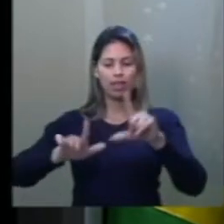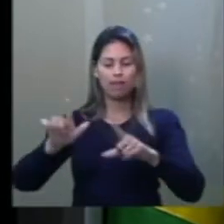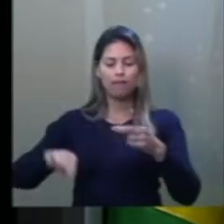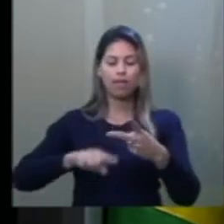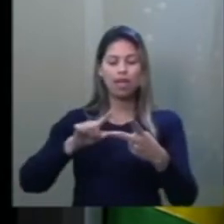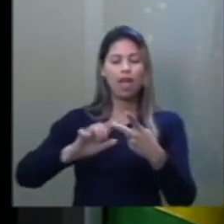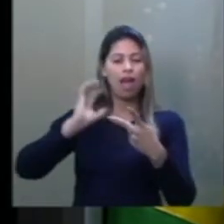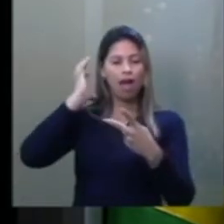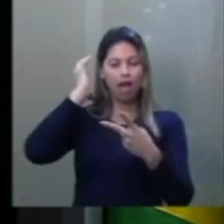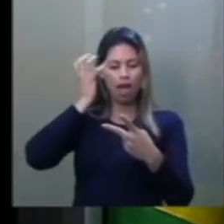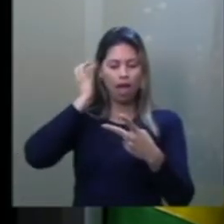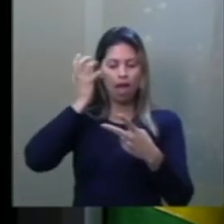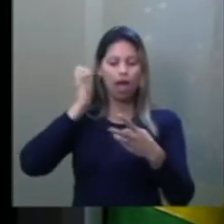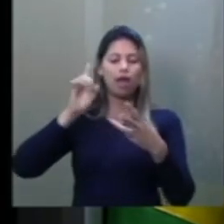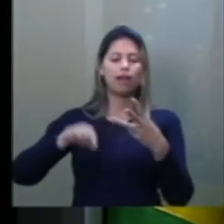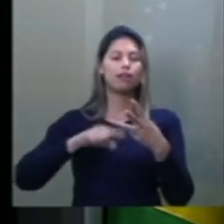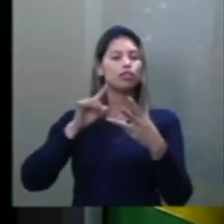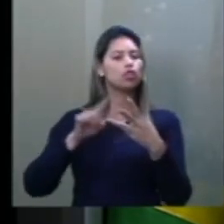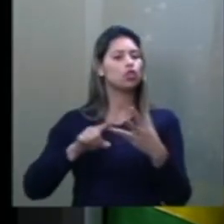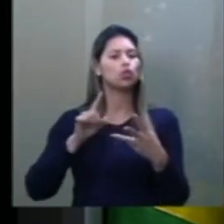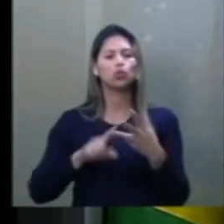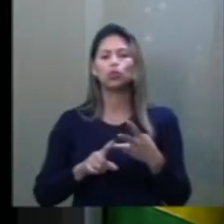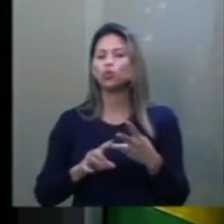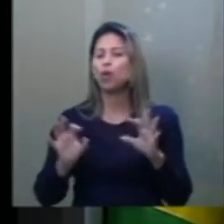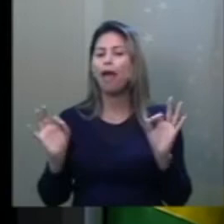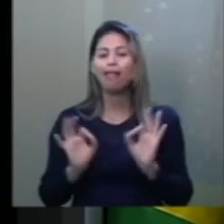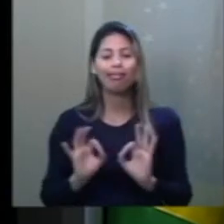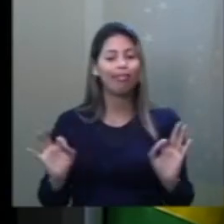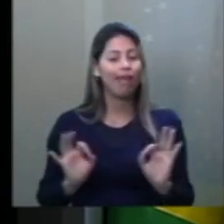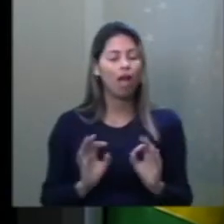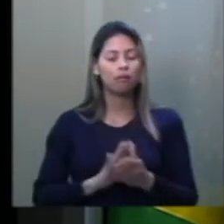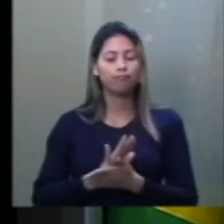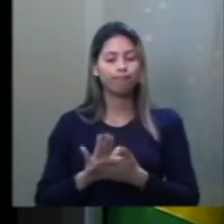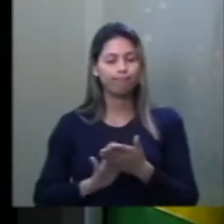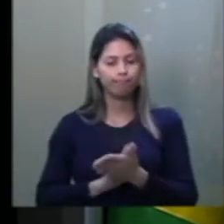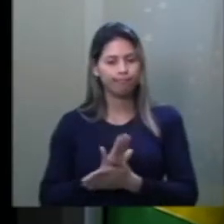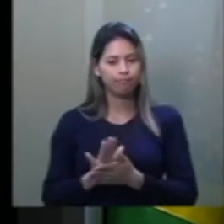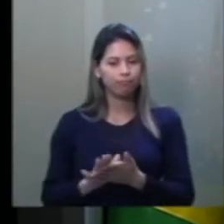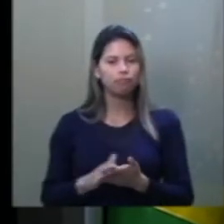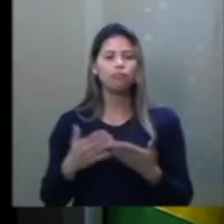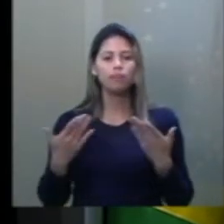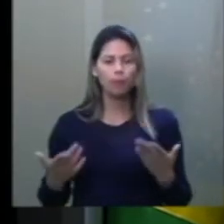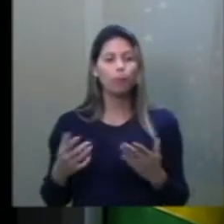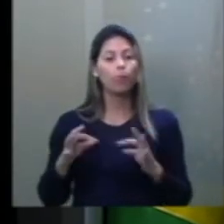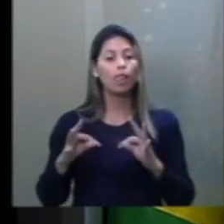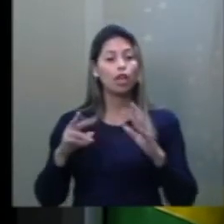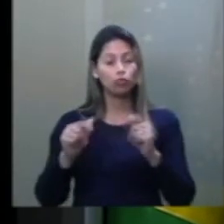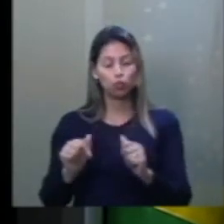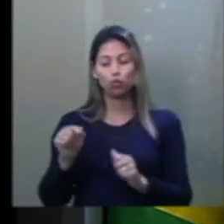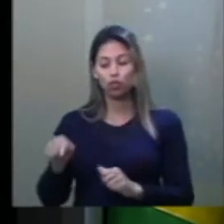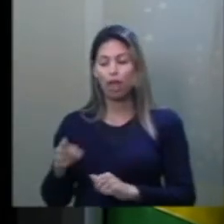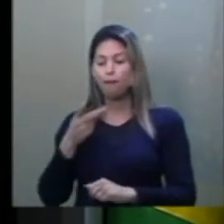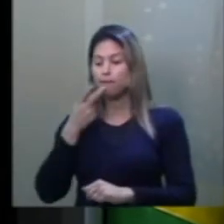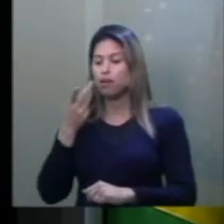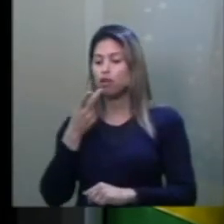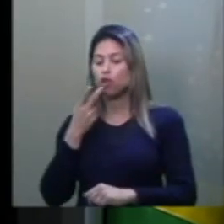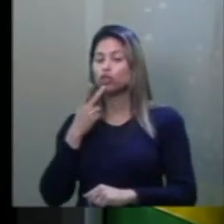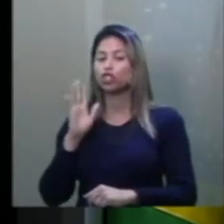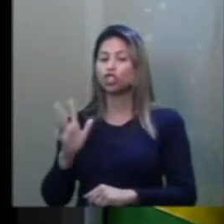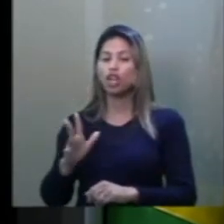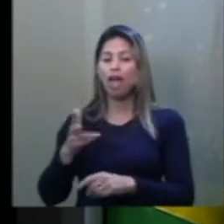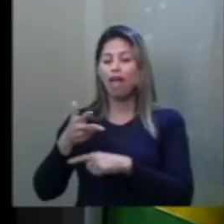uma barreira de vidro, nos chamados parlatórios, onde tudo o que é dito é registrado.